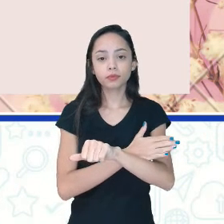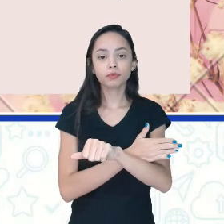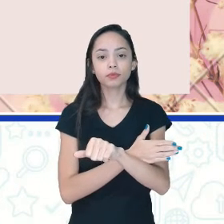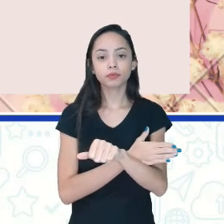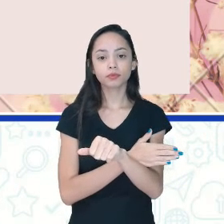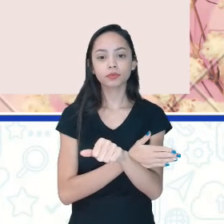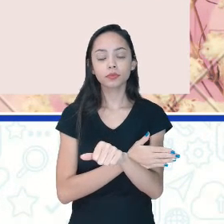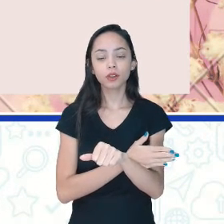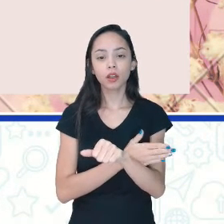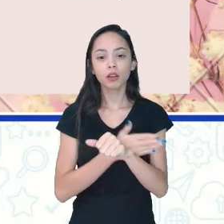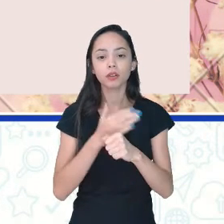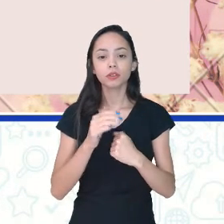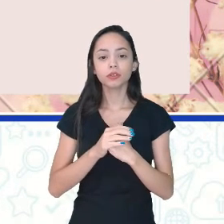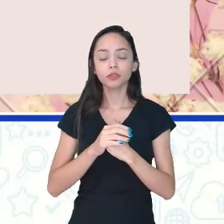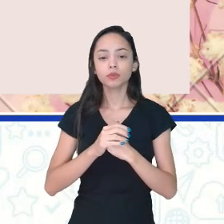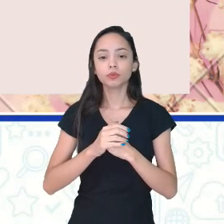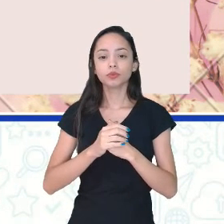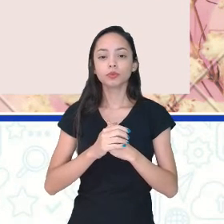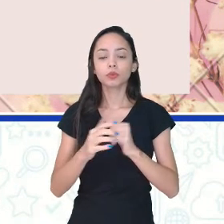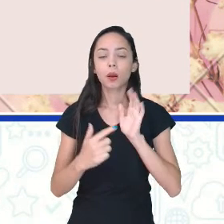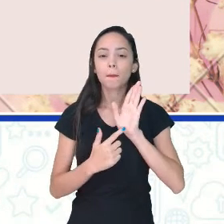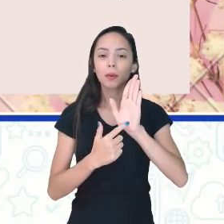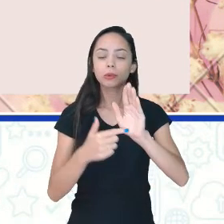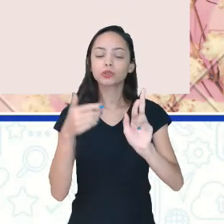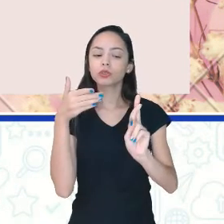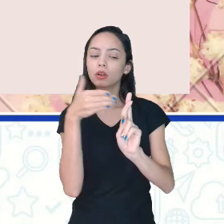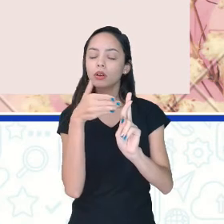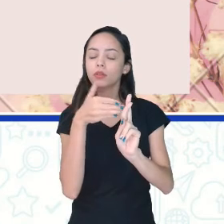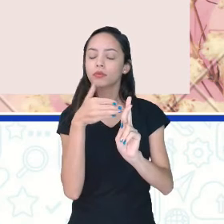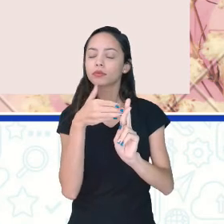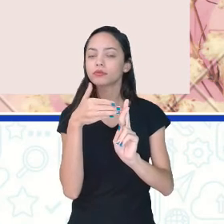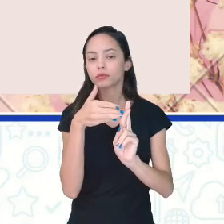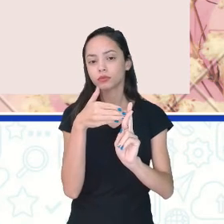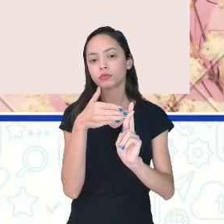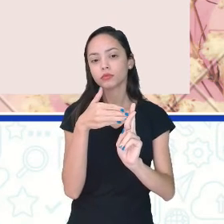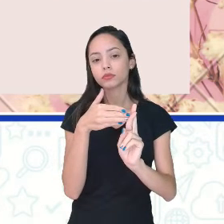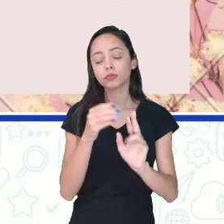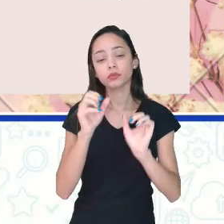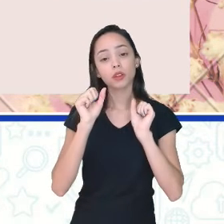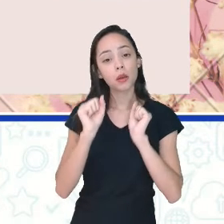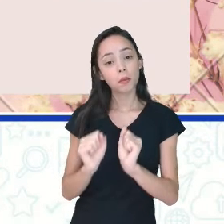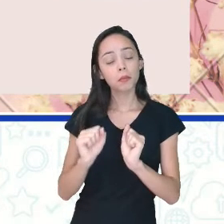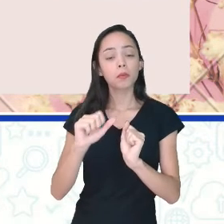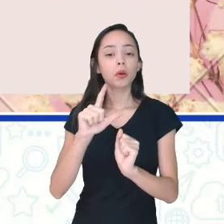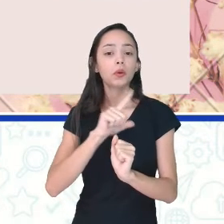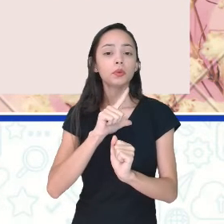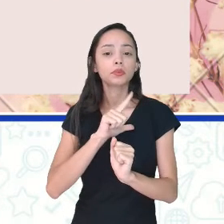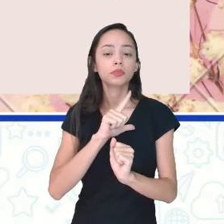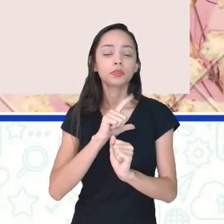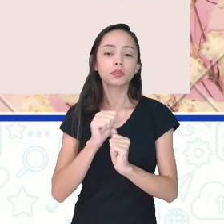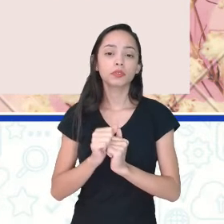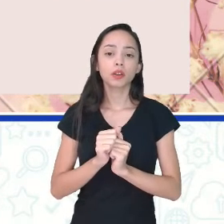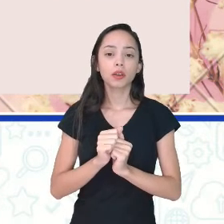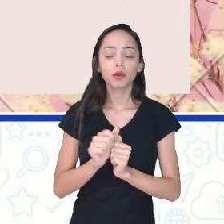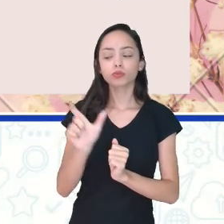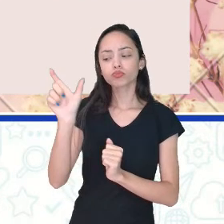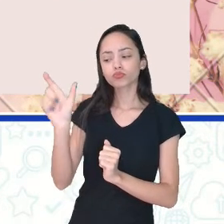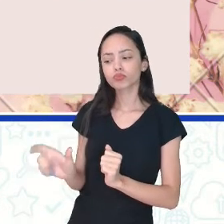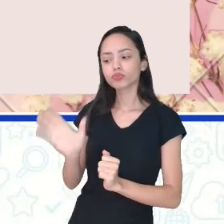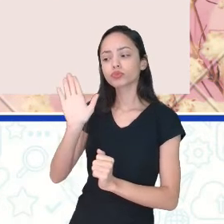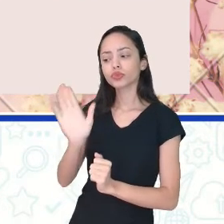anteceder o substantivo para fazer uma referência a ele, podendo indicar que se trata de um ser já conhecido